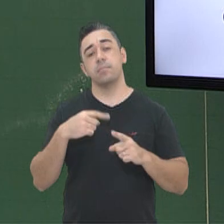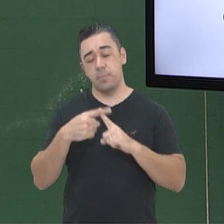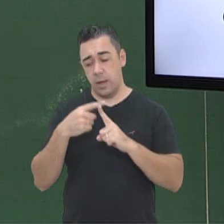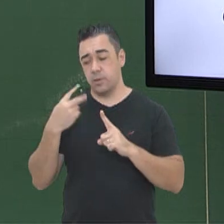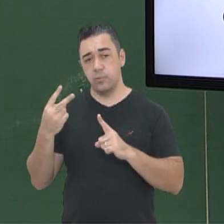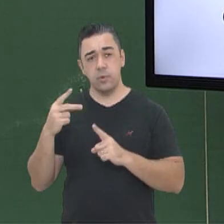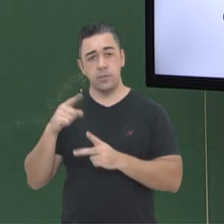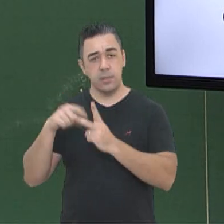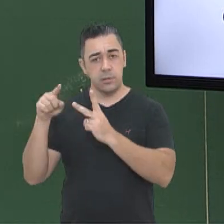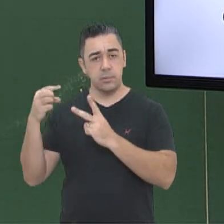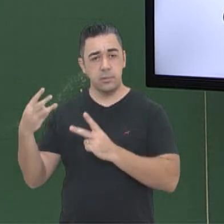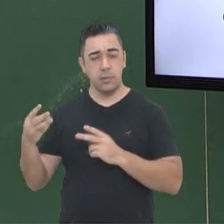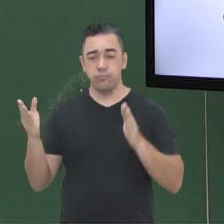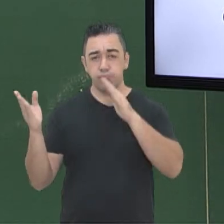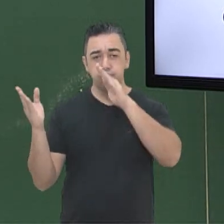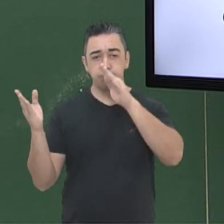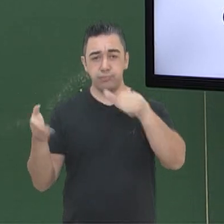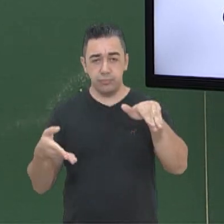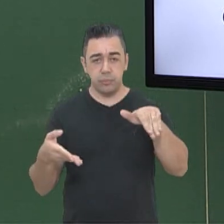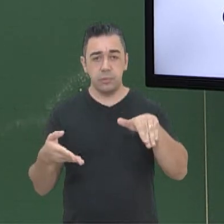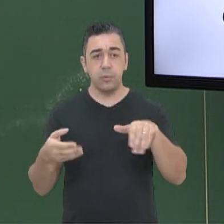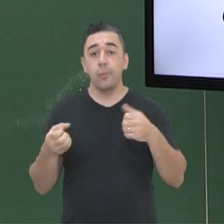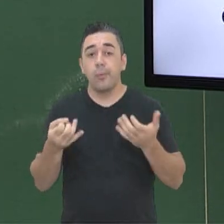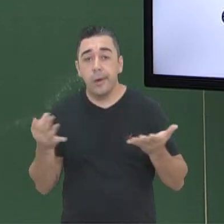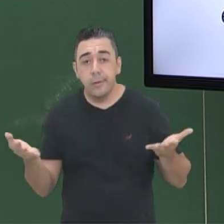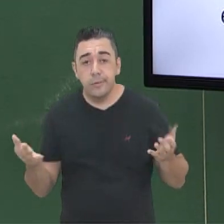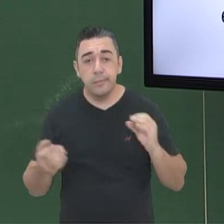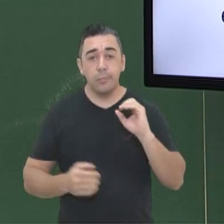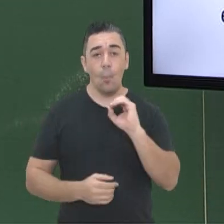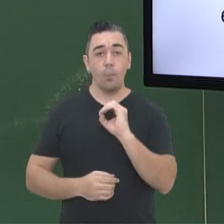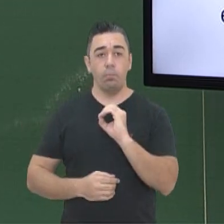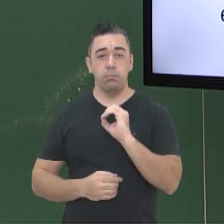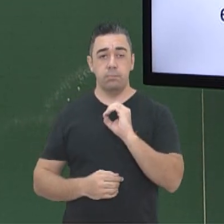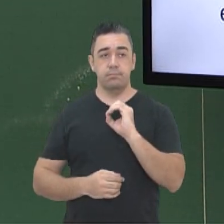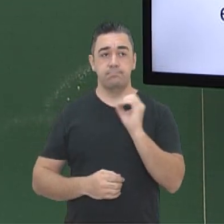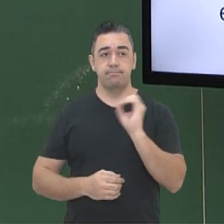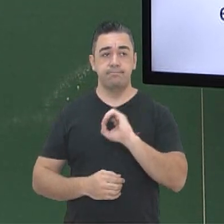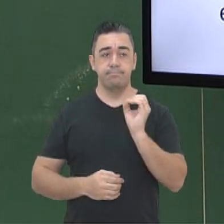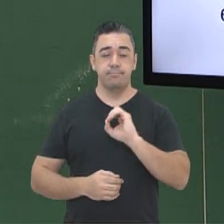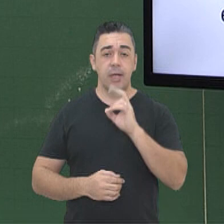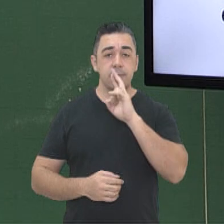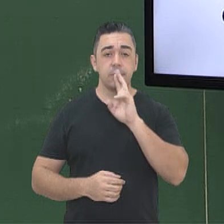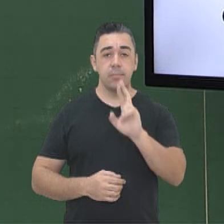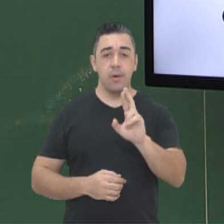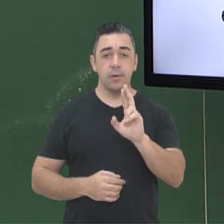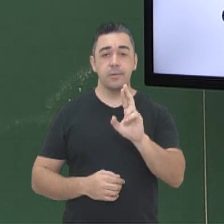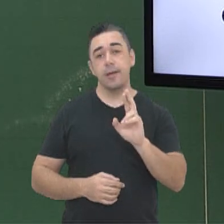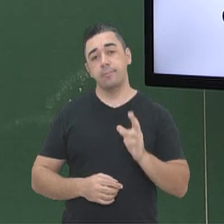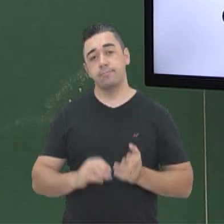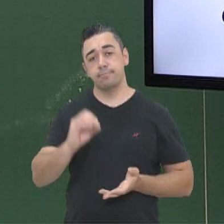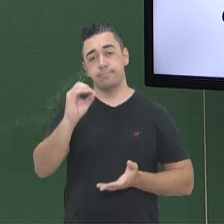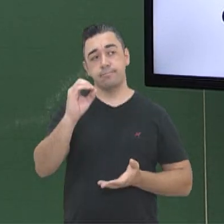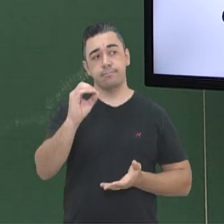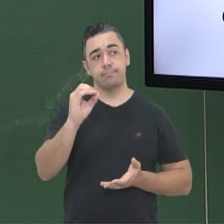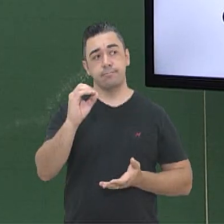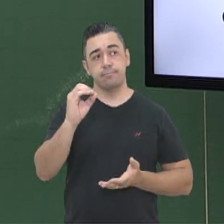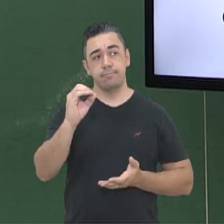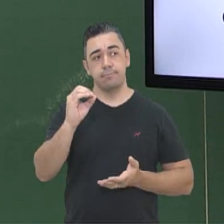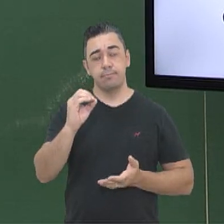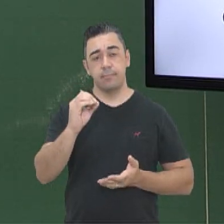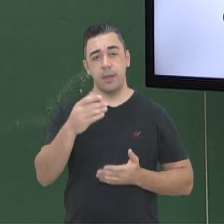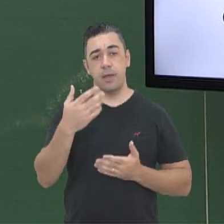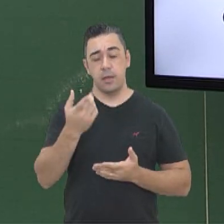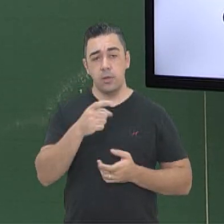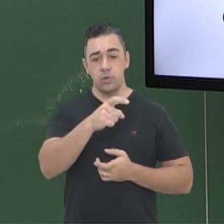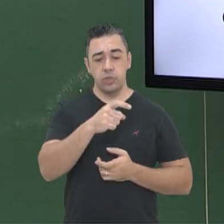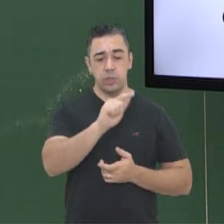de 3, já era. Sobrou o quê? Sobrou nada. Então, isso aqui, x